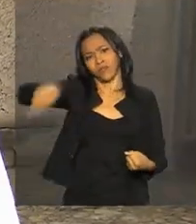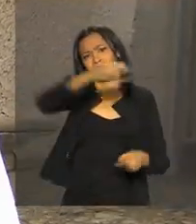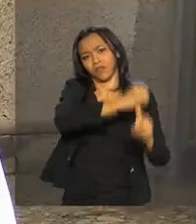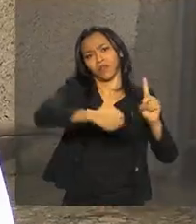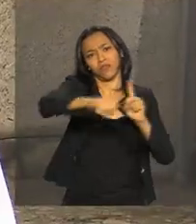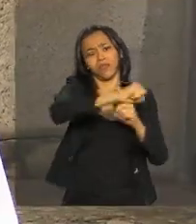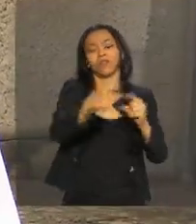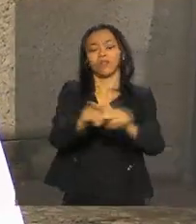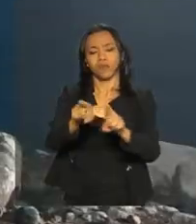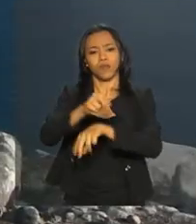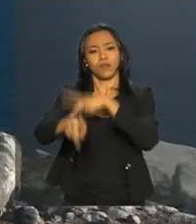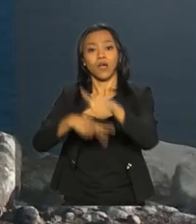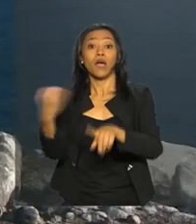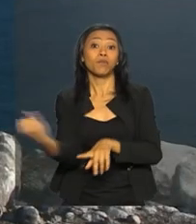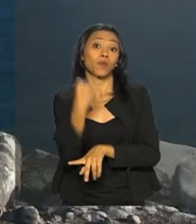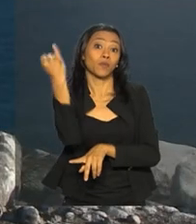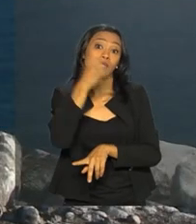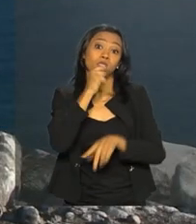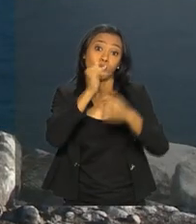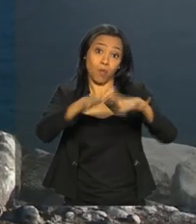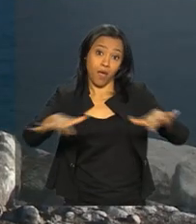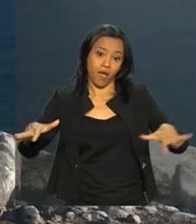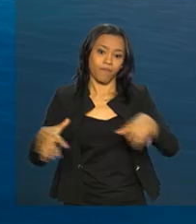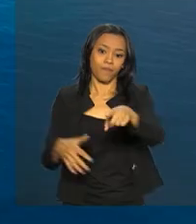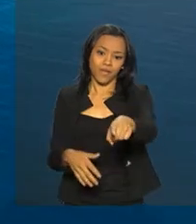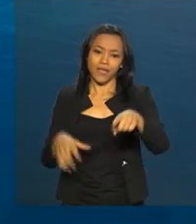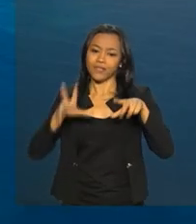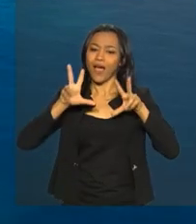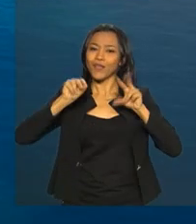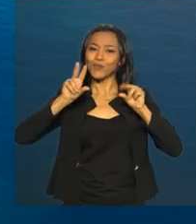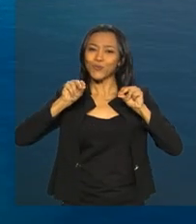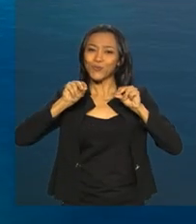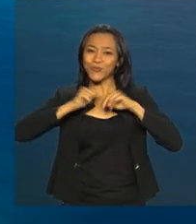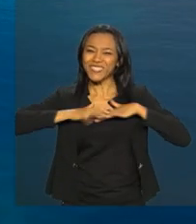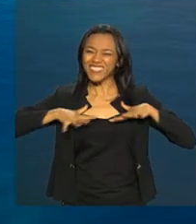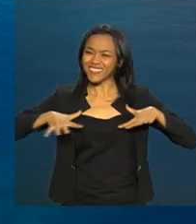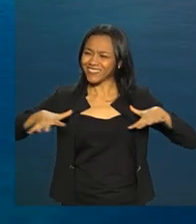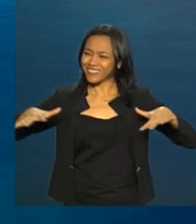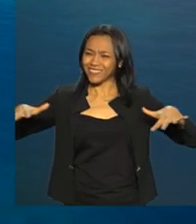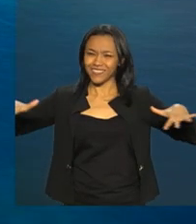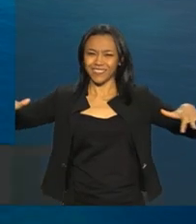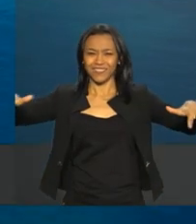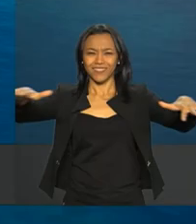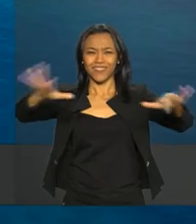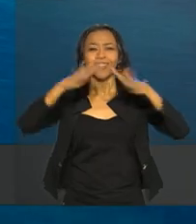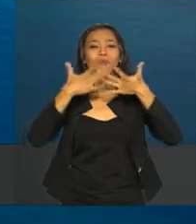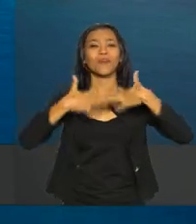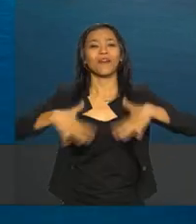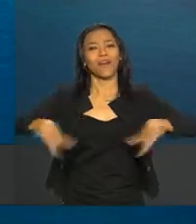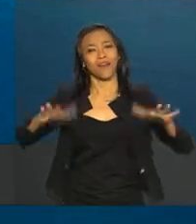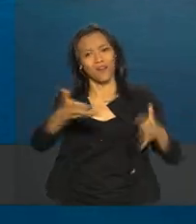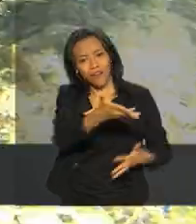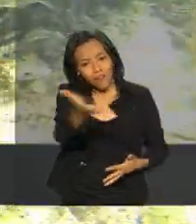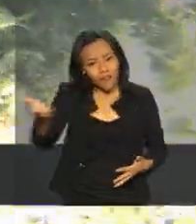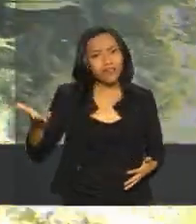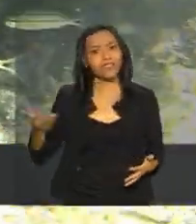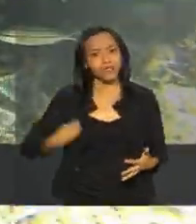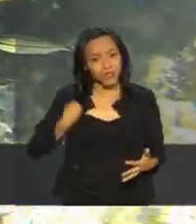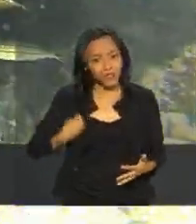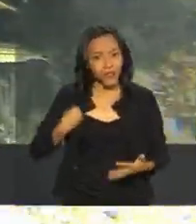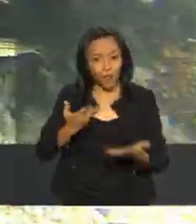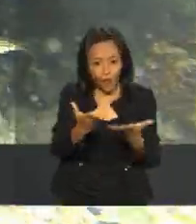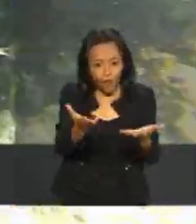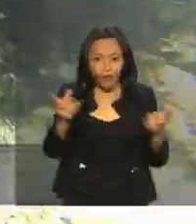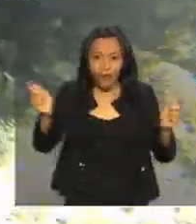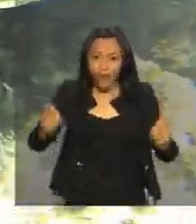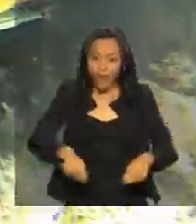sobre a importância do mar. E a Amazônia Azul, além de reconhecida pela diversidade de recursos naturais vivos e não vivos, pode ser